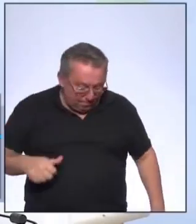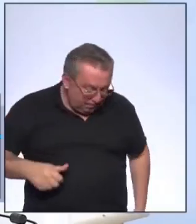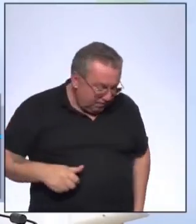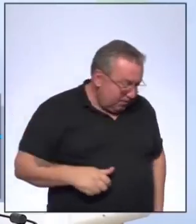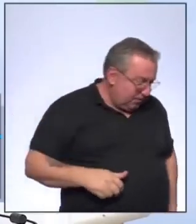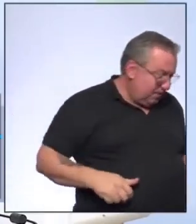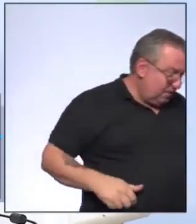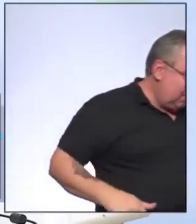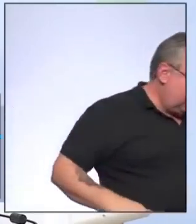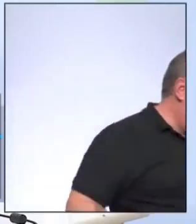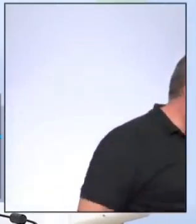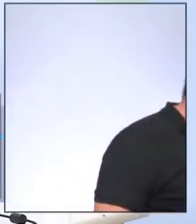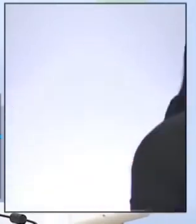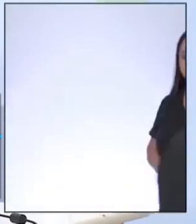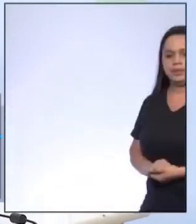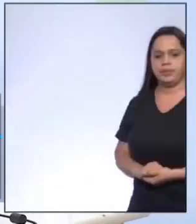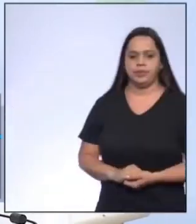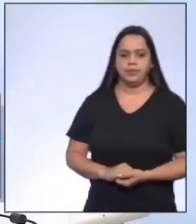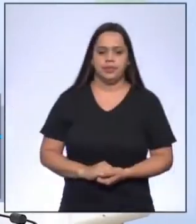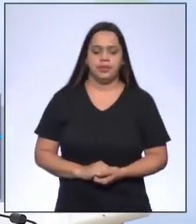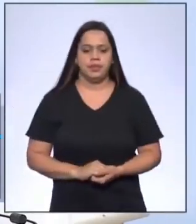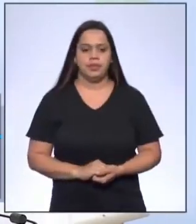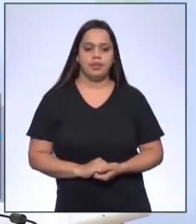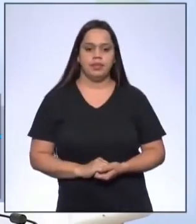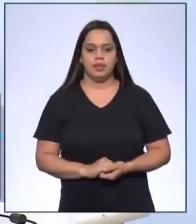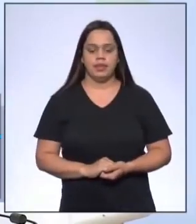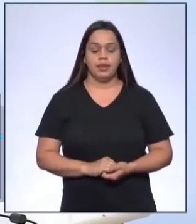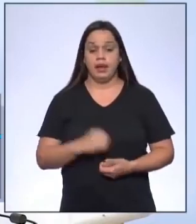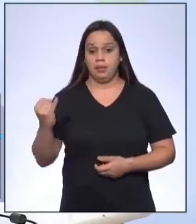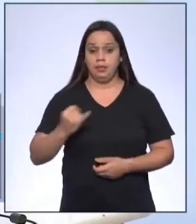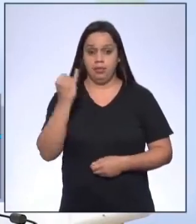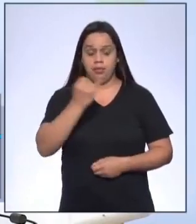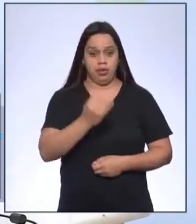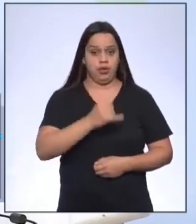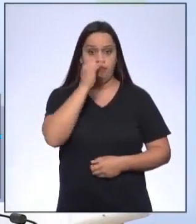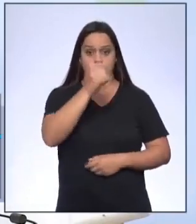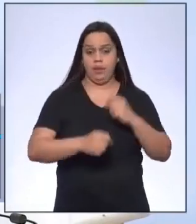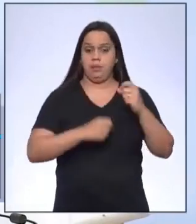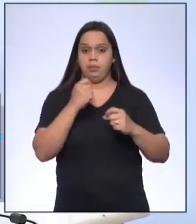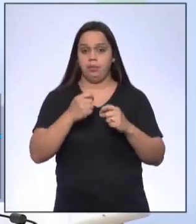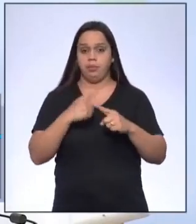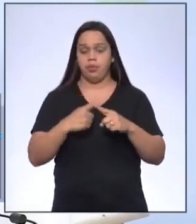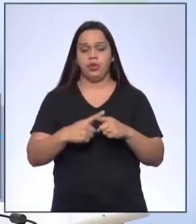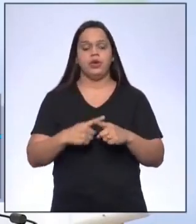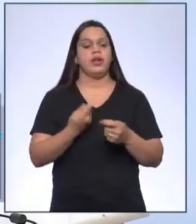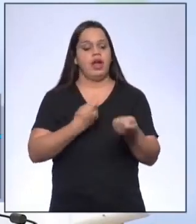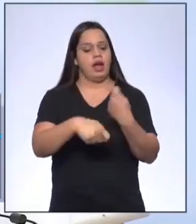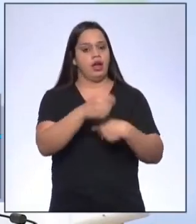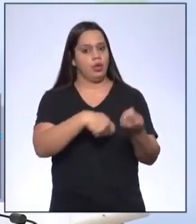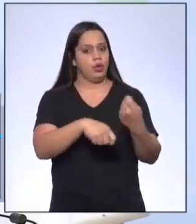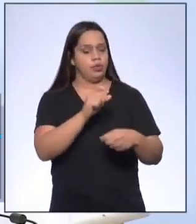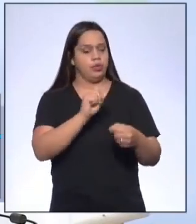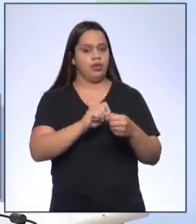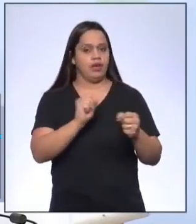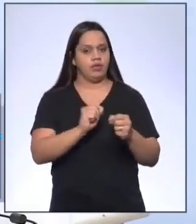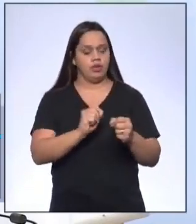isso destacar. Então a economia ela propicia isso, né? Ela acaba propiciando, né, uma ativação da população, né? Que a gente vai ver aí